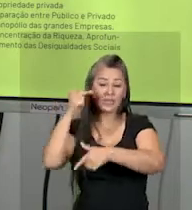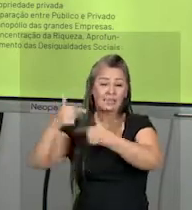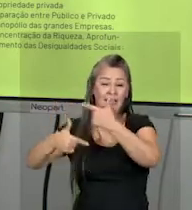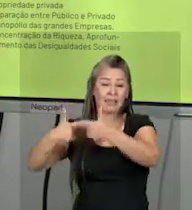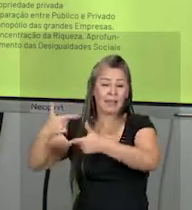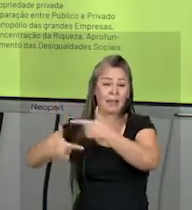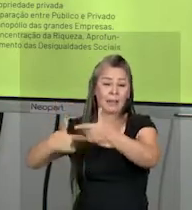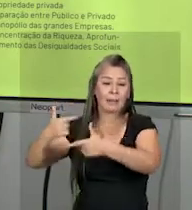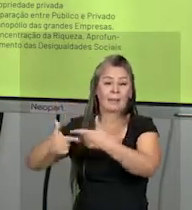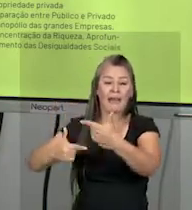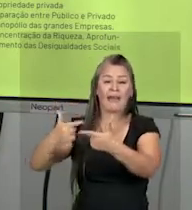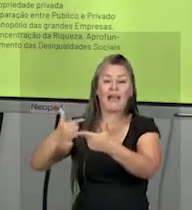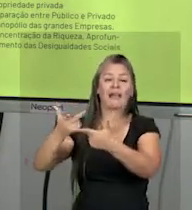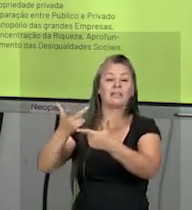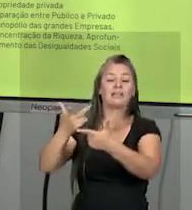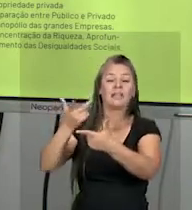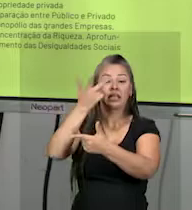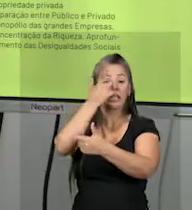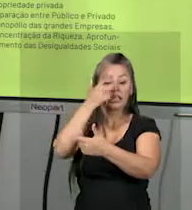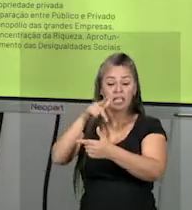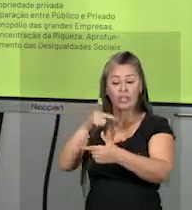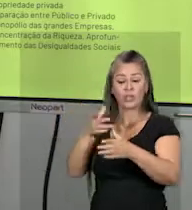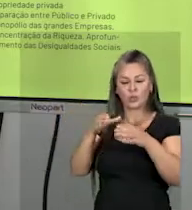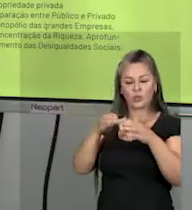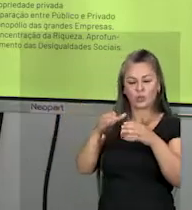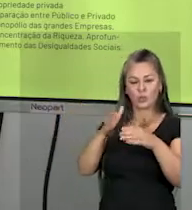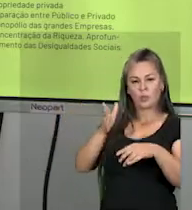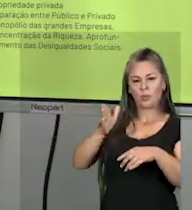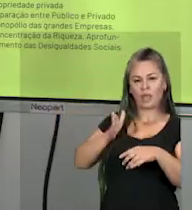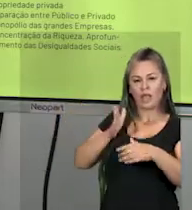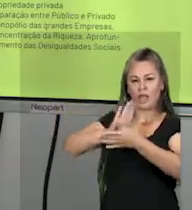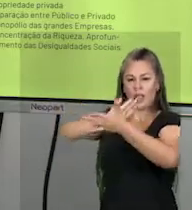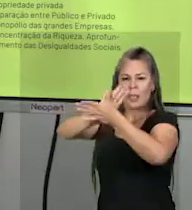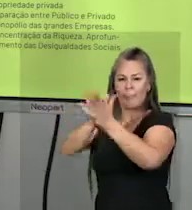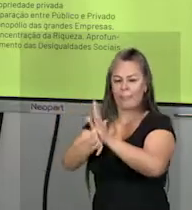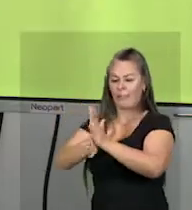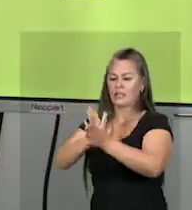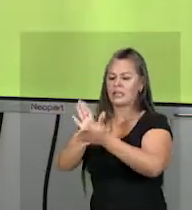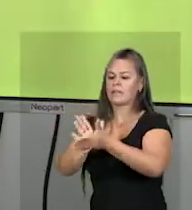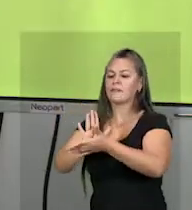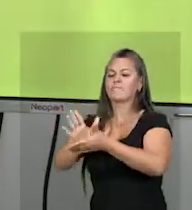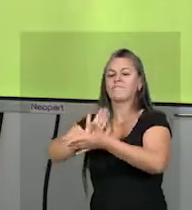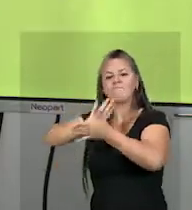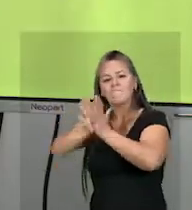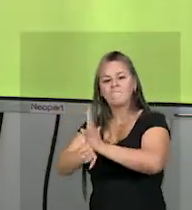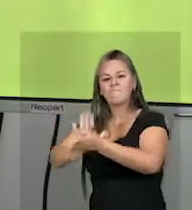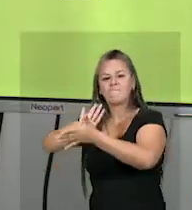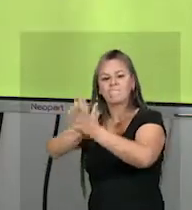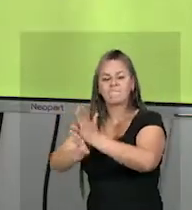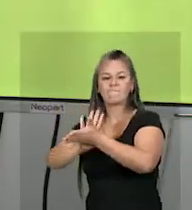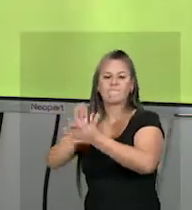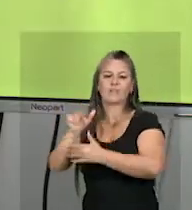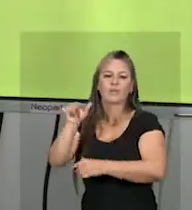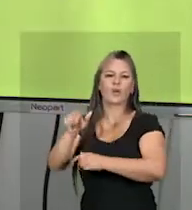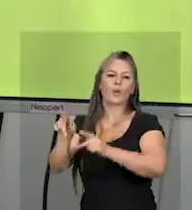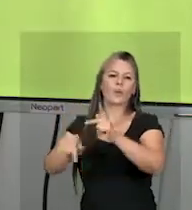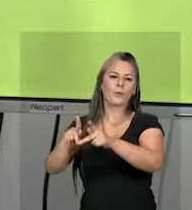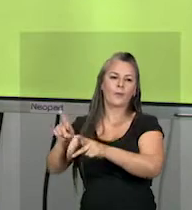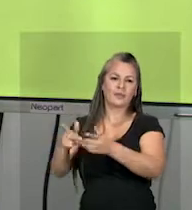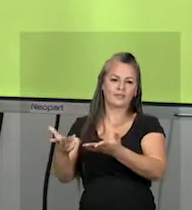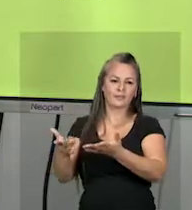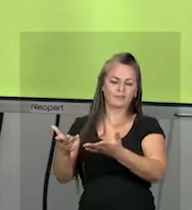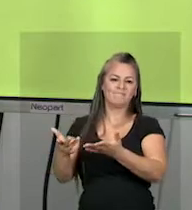tempo comecem a ser cada vez mais explorados, uma vez que eles não têm garantias, né? E é a partir daí, justamente